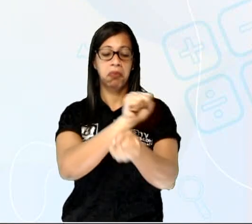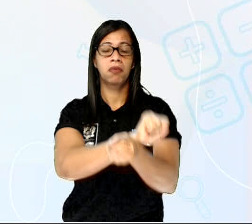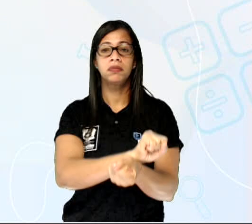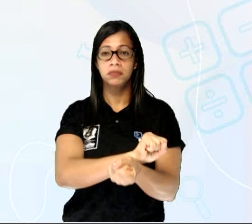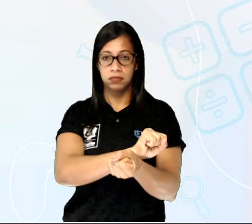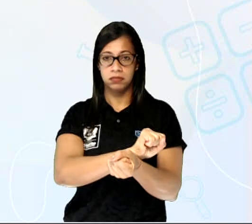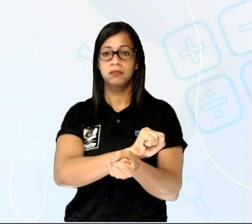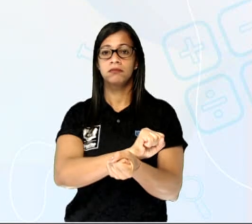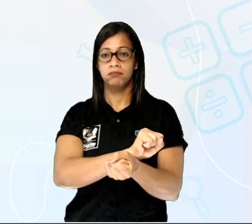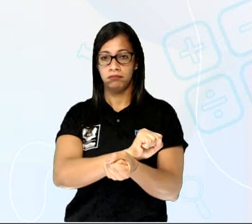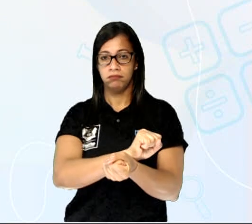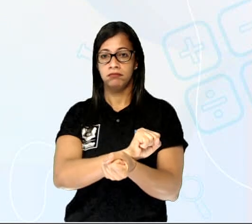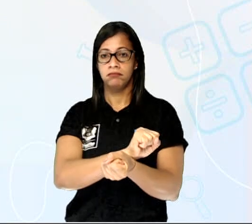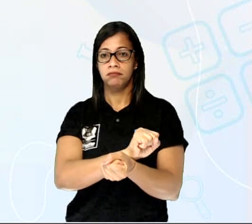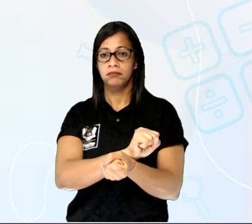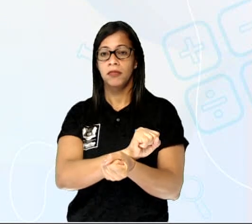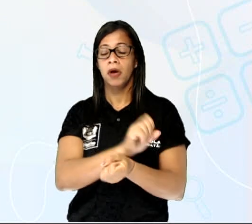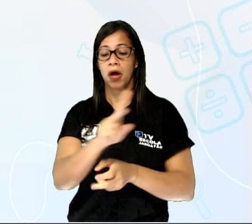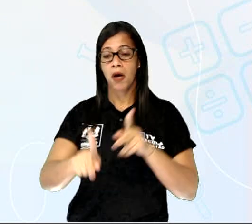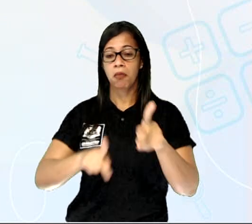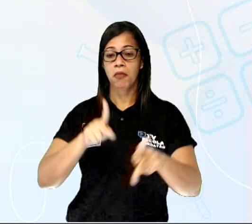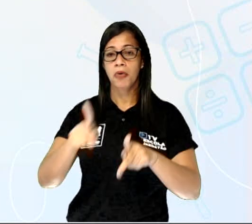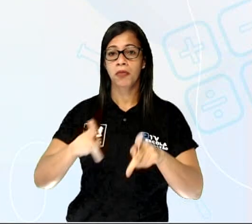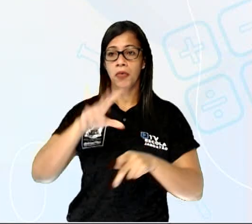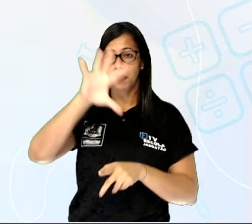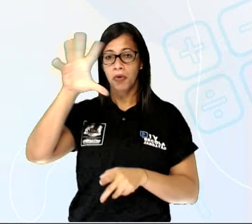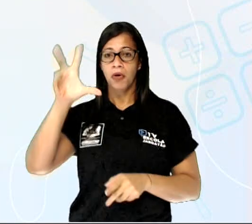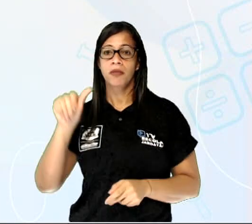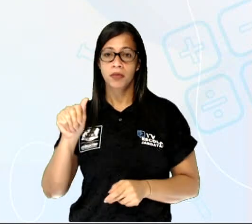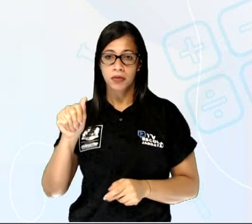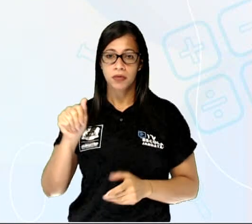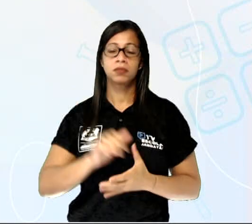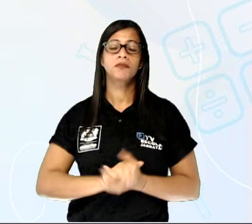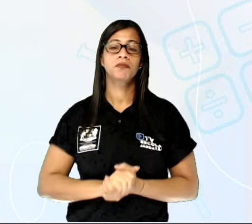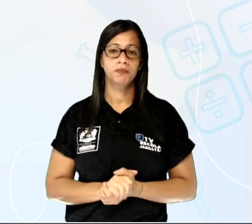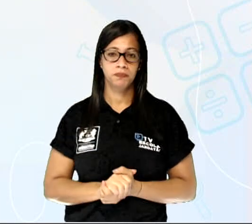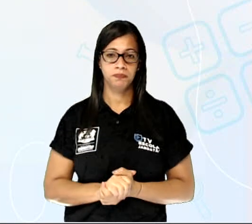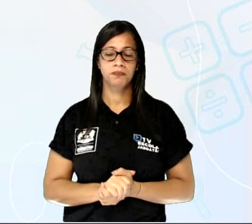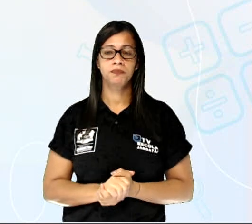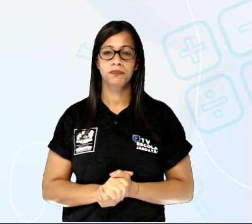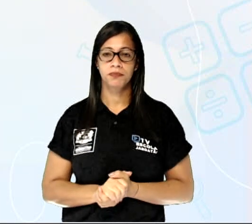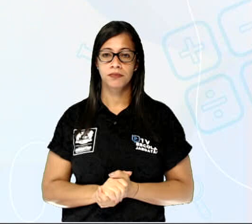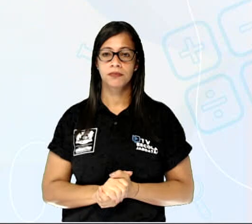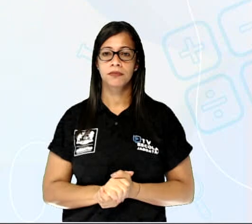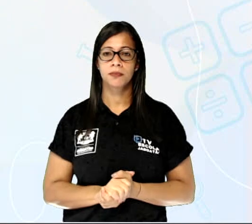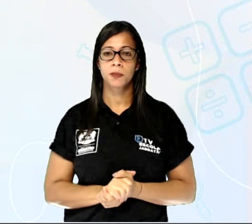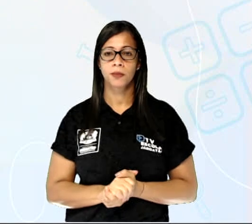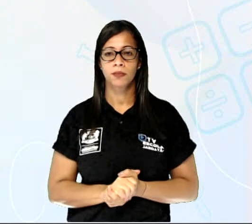por africanos e não raro também tinha indígenas. Tudo bem? Volta para cá.